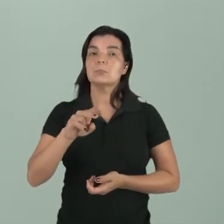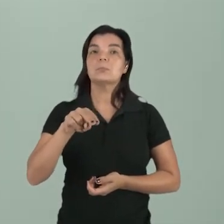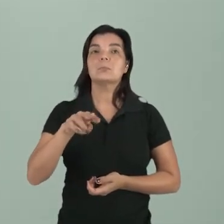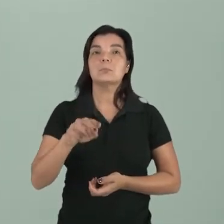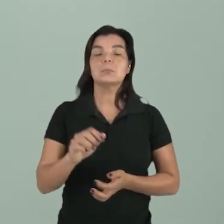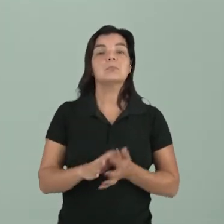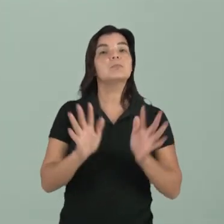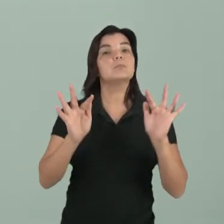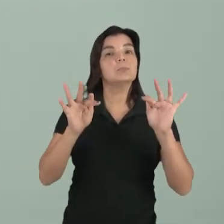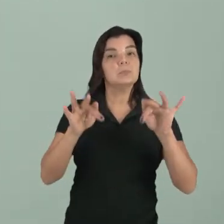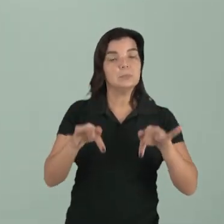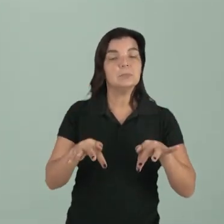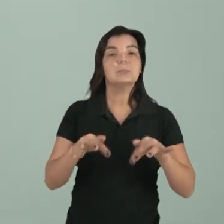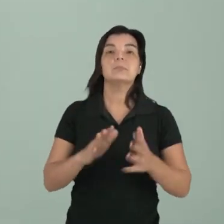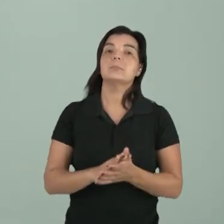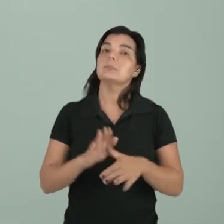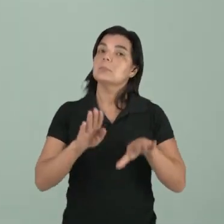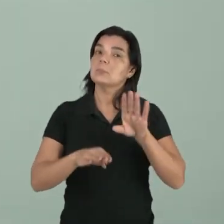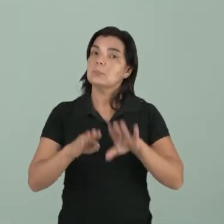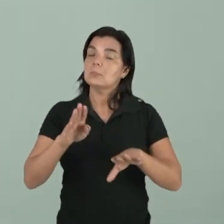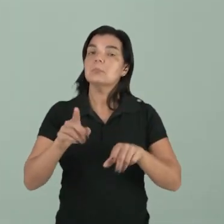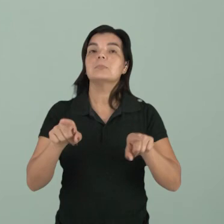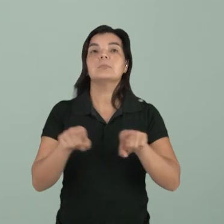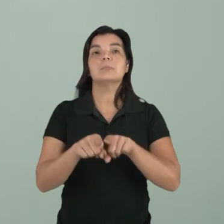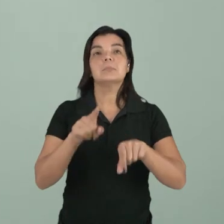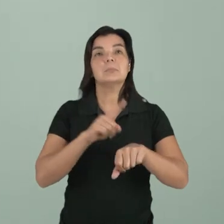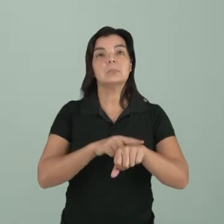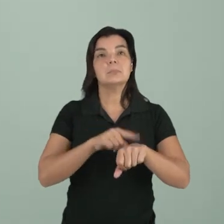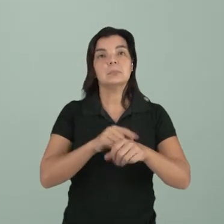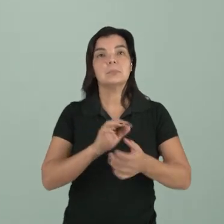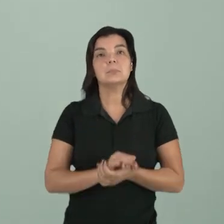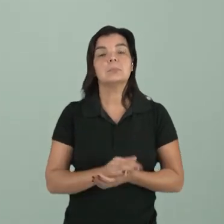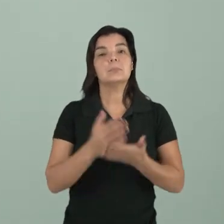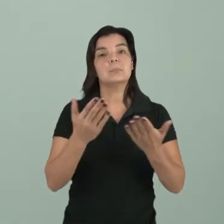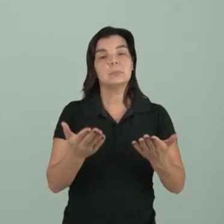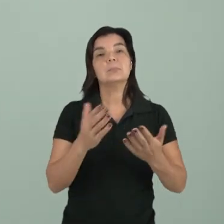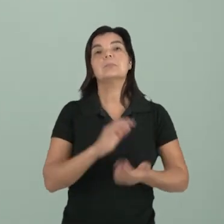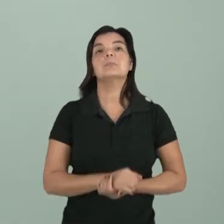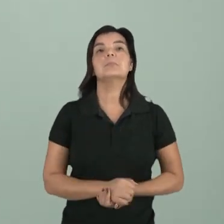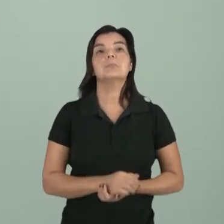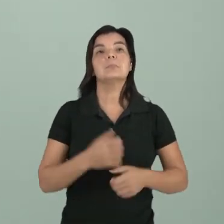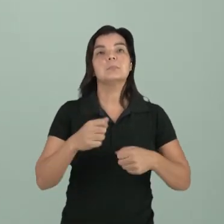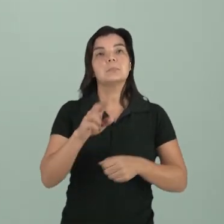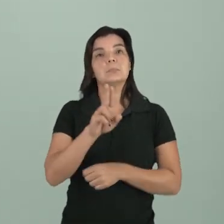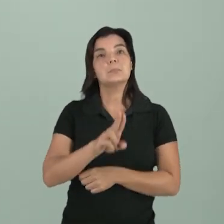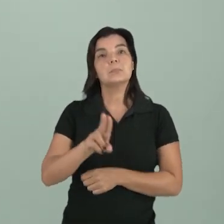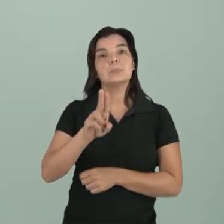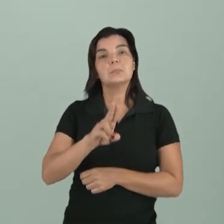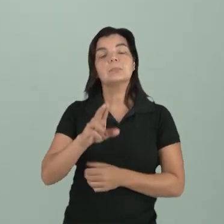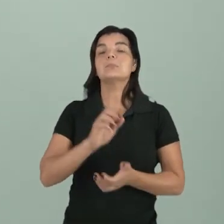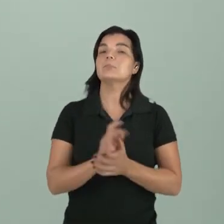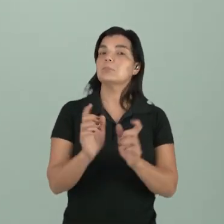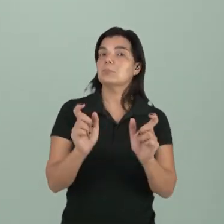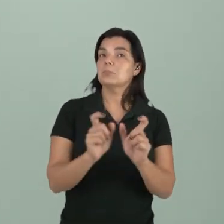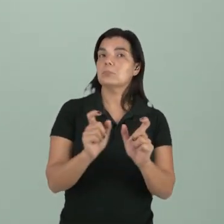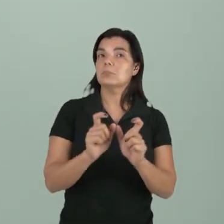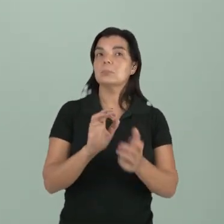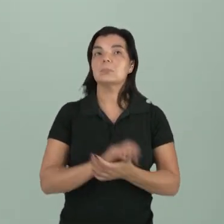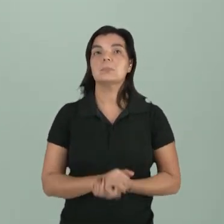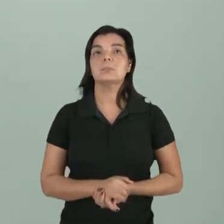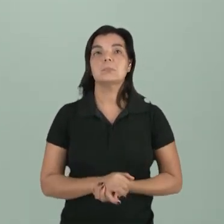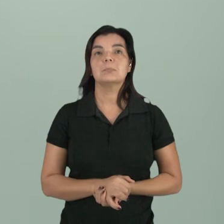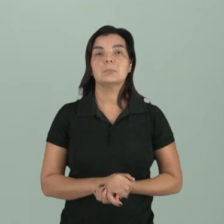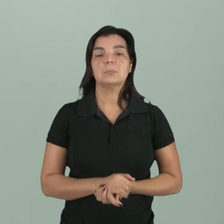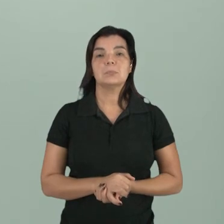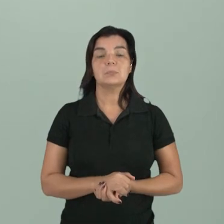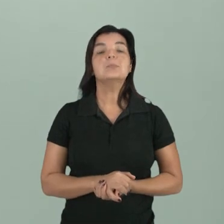ideia que meio de conclusão e às vezes de tempo. Nesse caso, deveria ser utilizado um conectivo